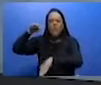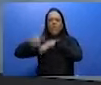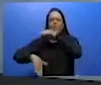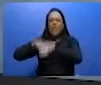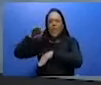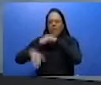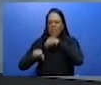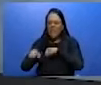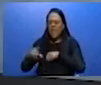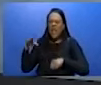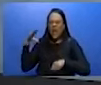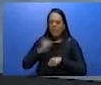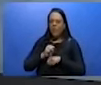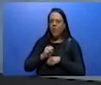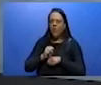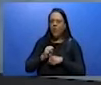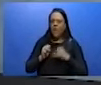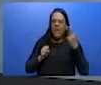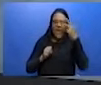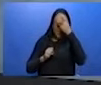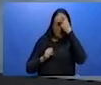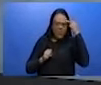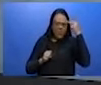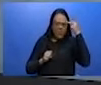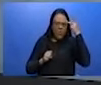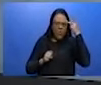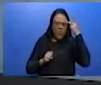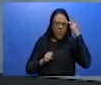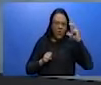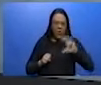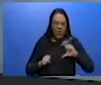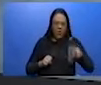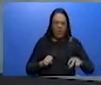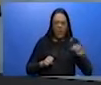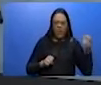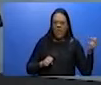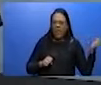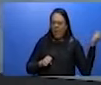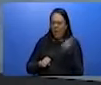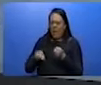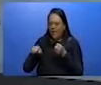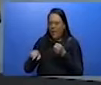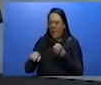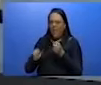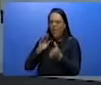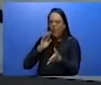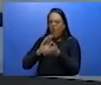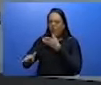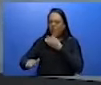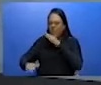matar os goitacás. Todo homem branco que vinha era derrotado. E quando os goitacás não